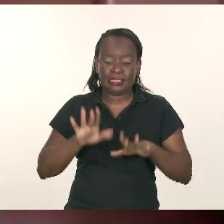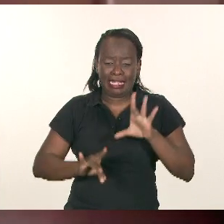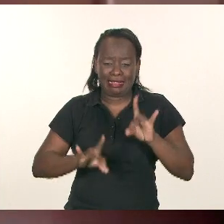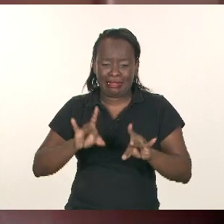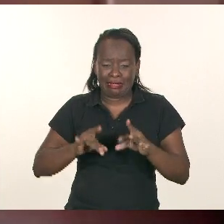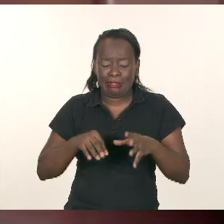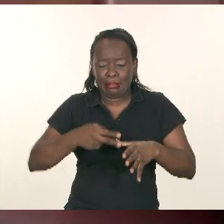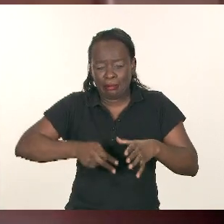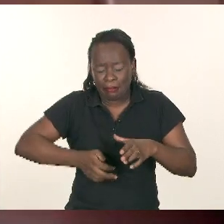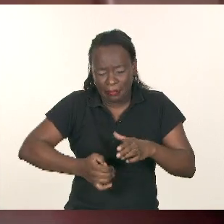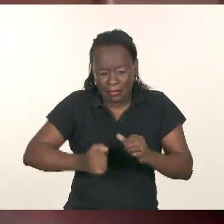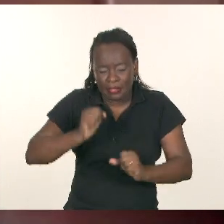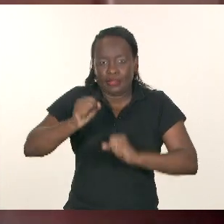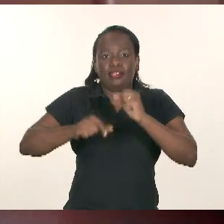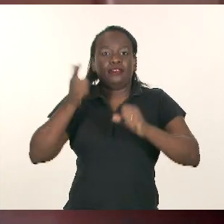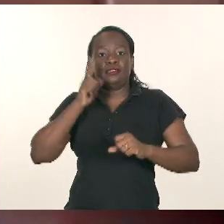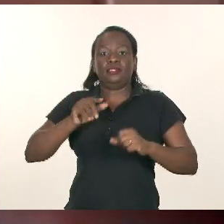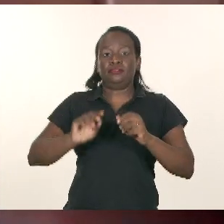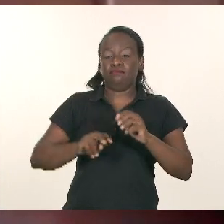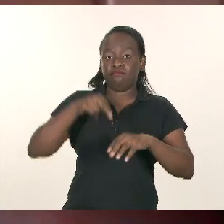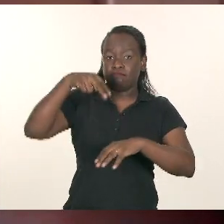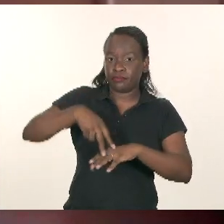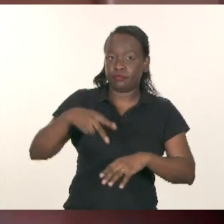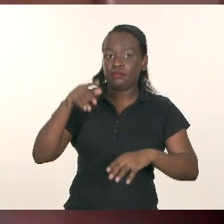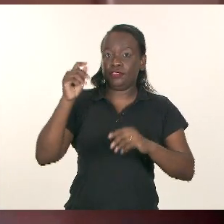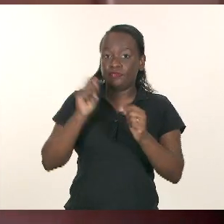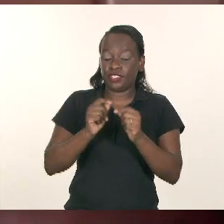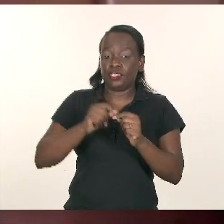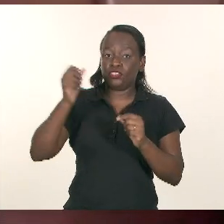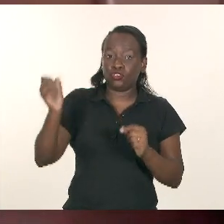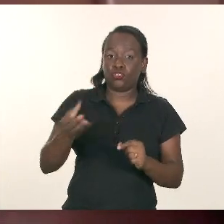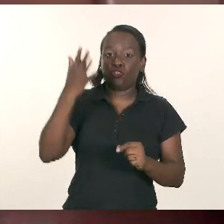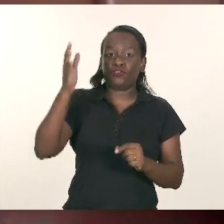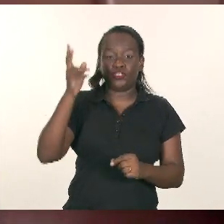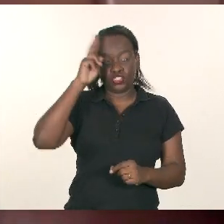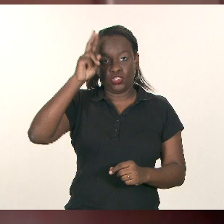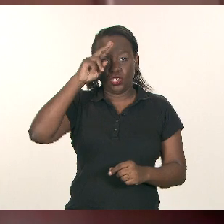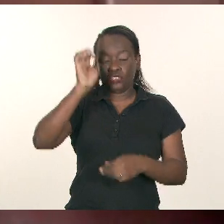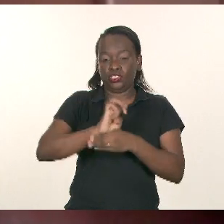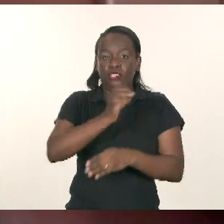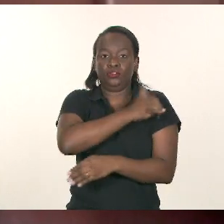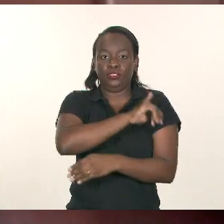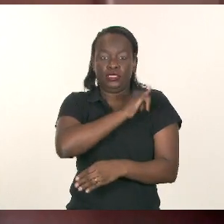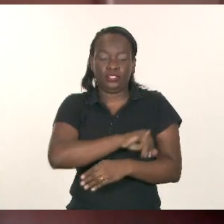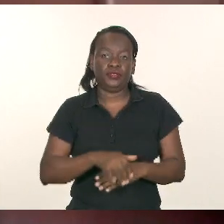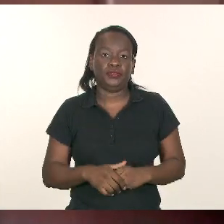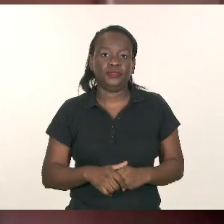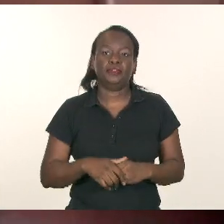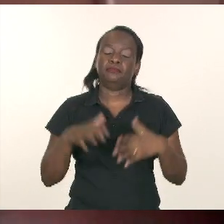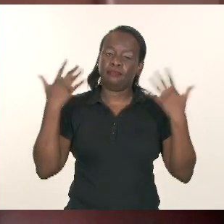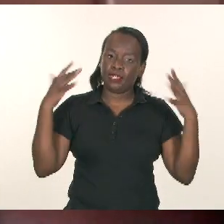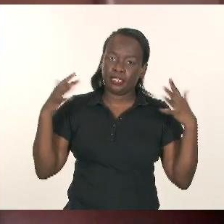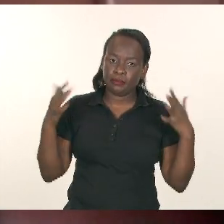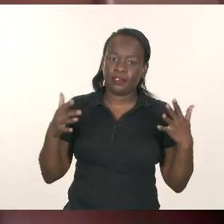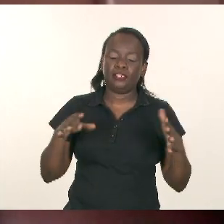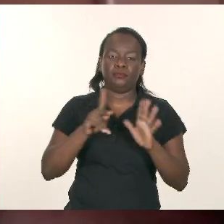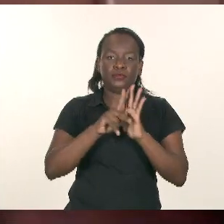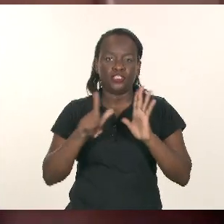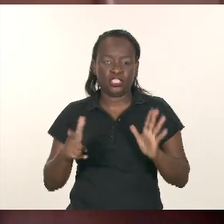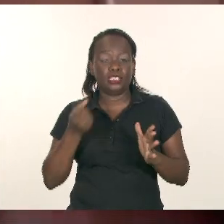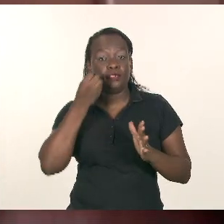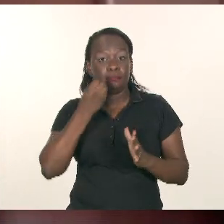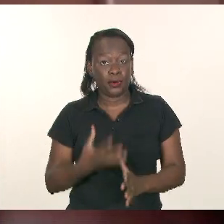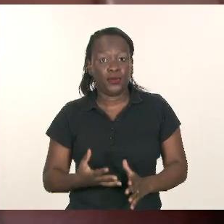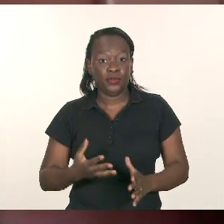que nós entramos e que a gente possa escrever uma página a outra na história do estado do Rio de Janeiro. Parabéns aí pelo projeto, que